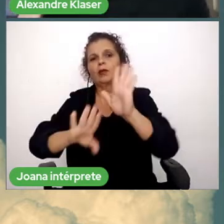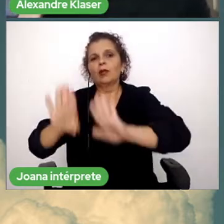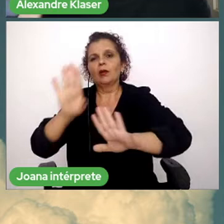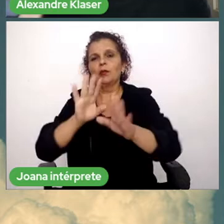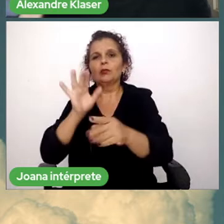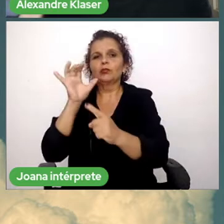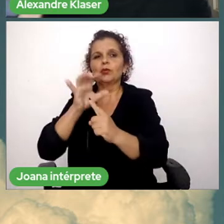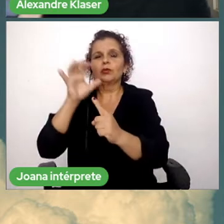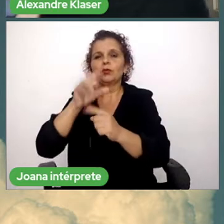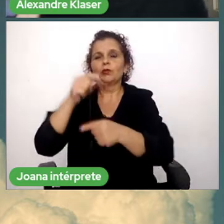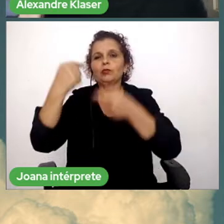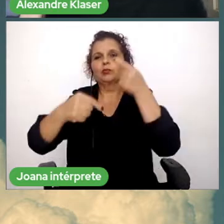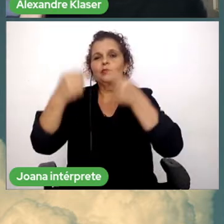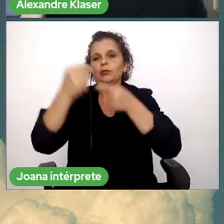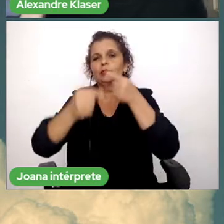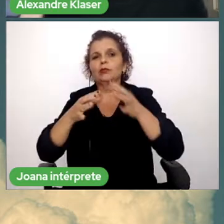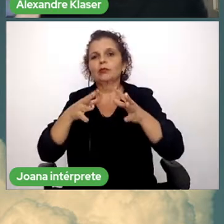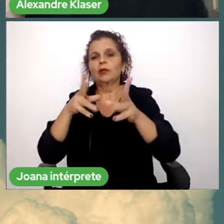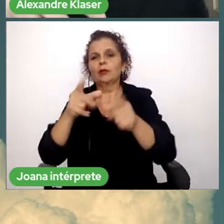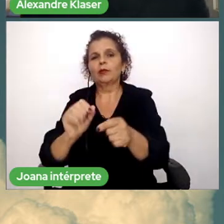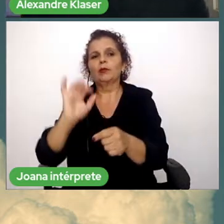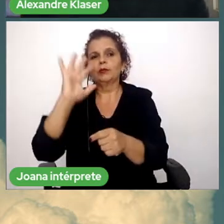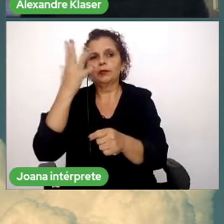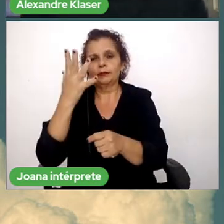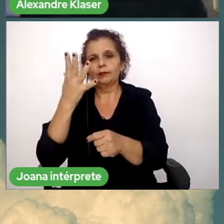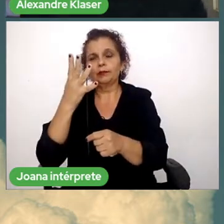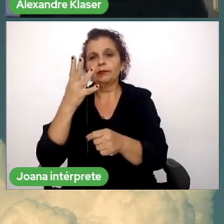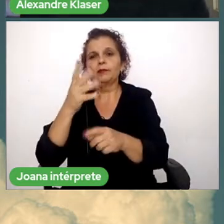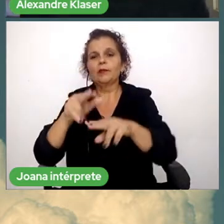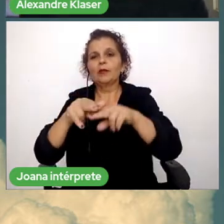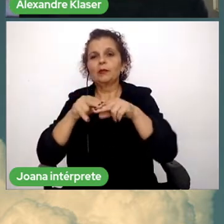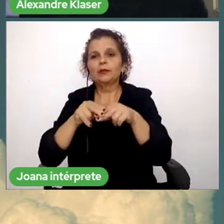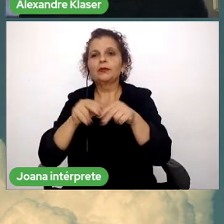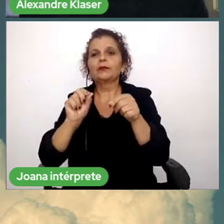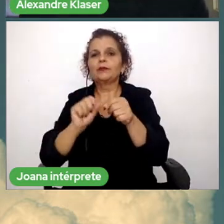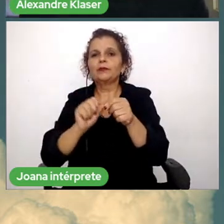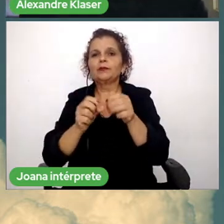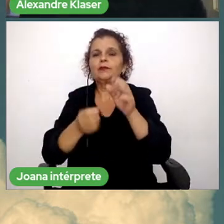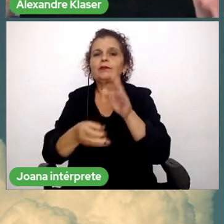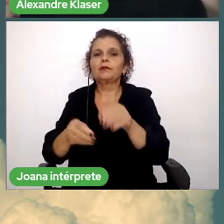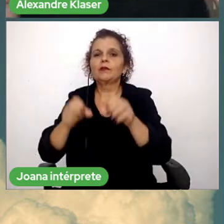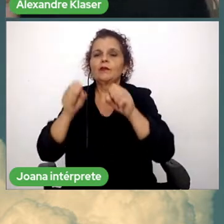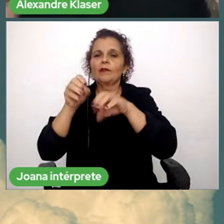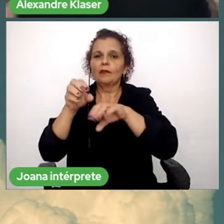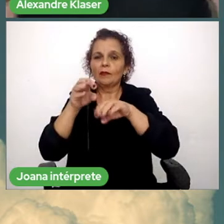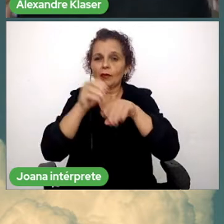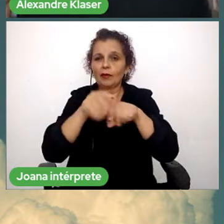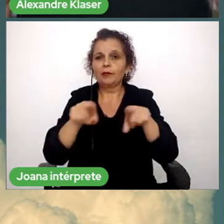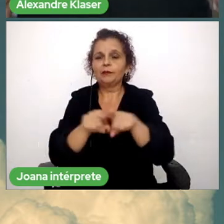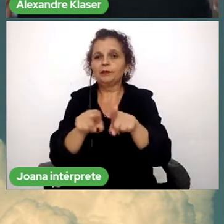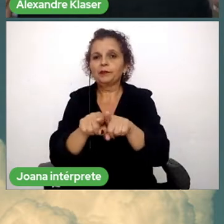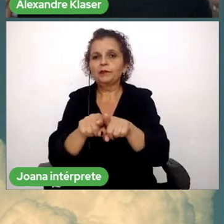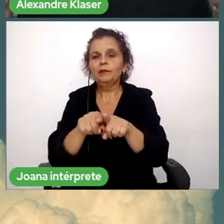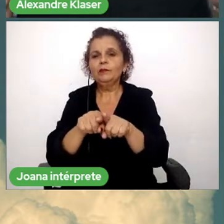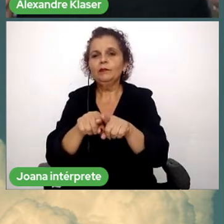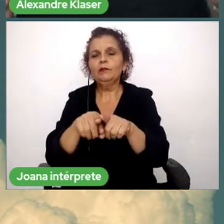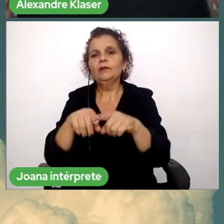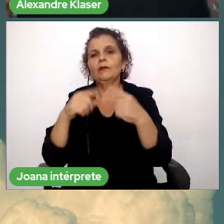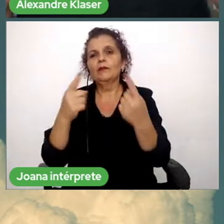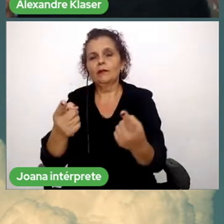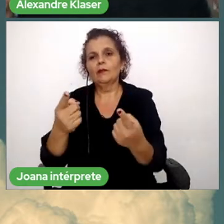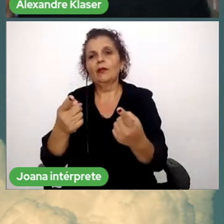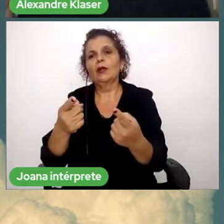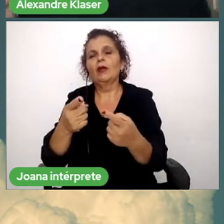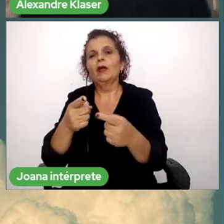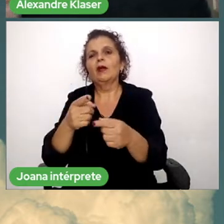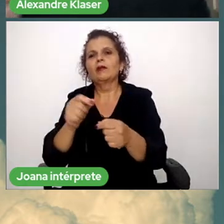aqui que é muito tenso e acontece muito em negócios. Então, a gente também quebra isso na transformação, que é o seguinte, mais que financiar